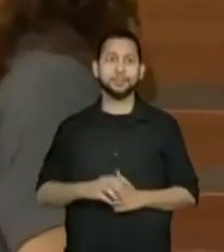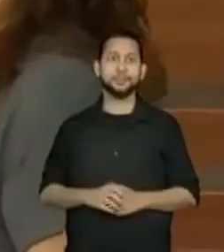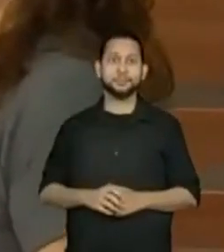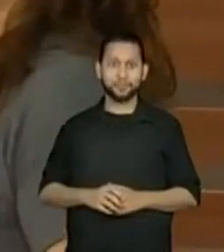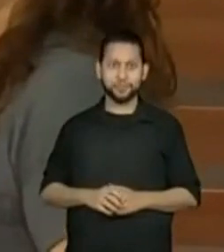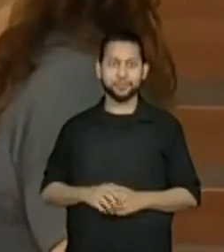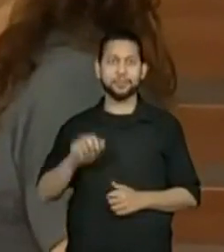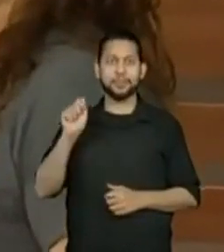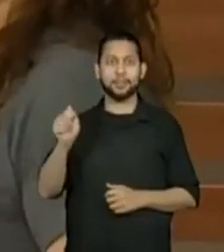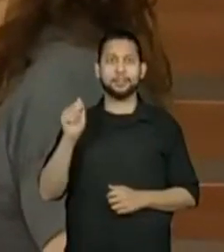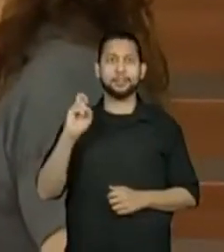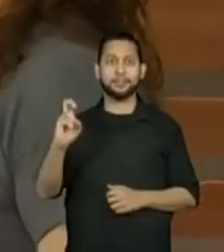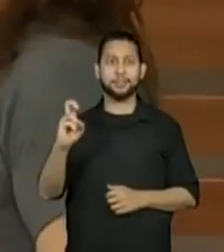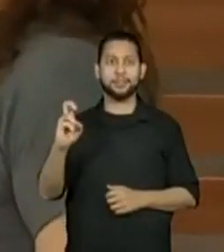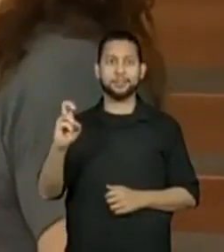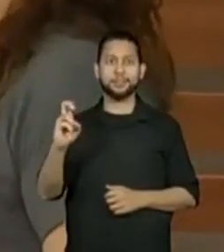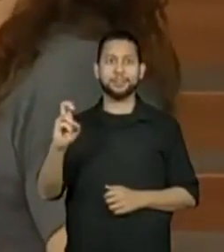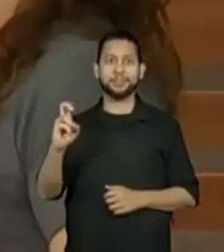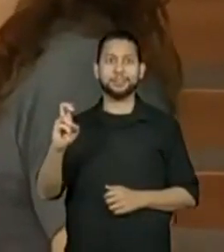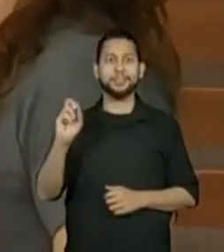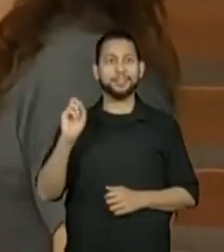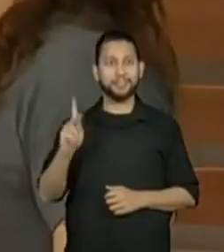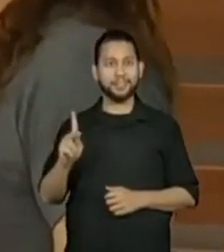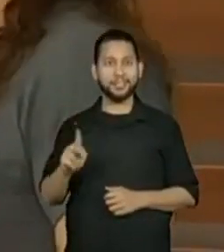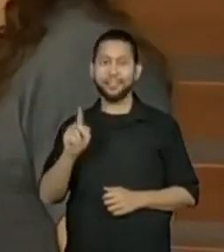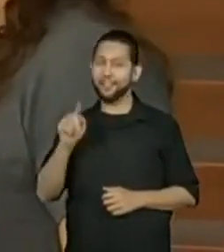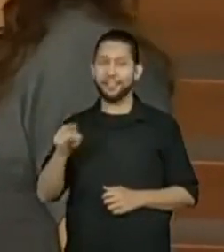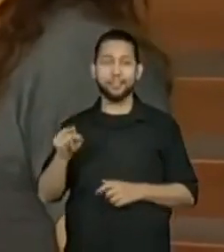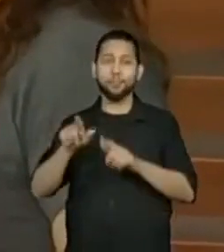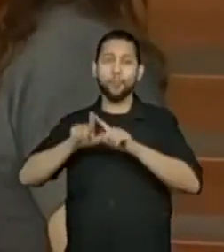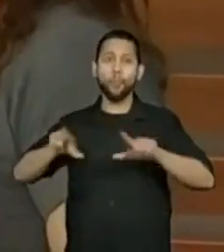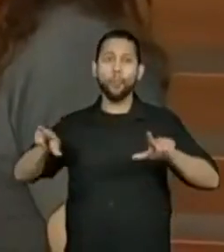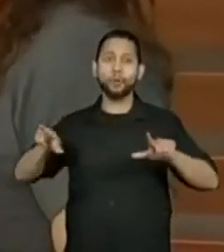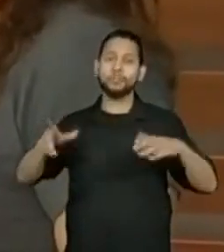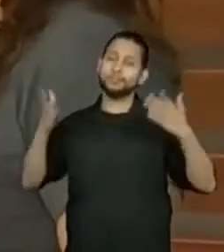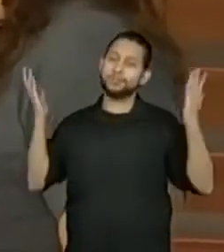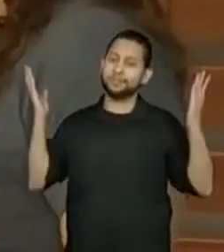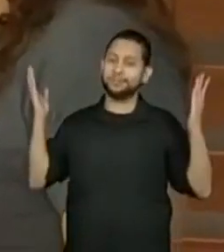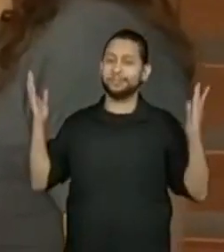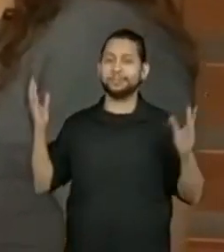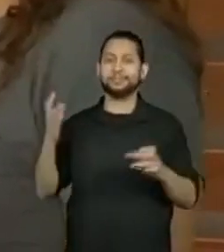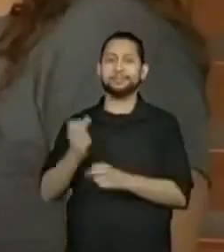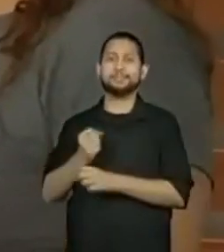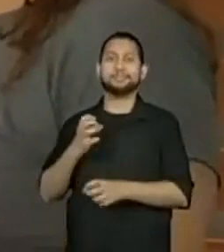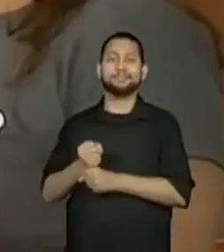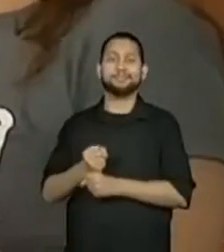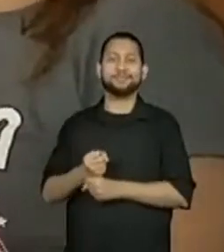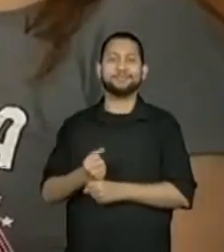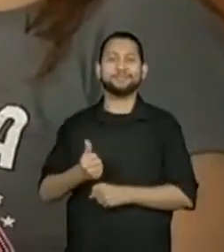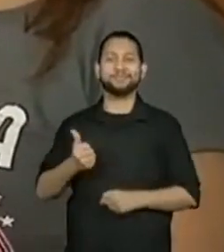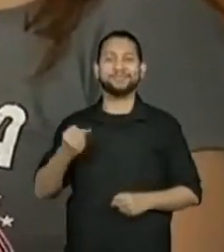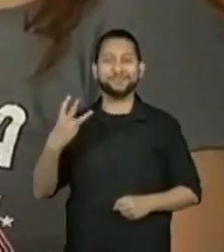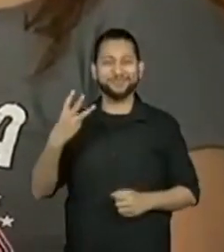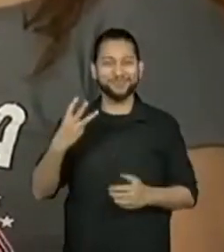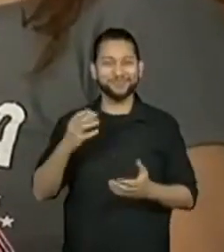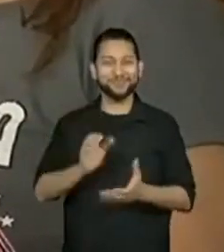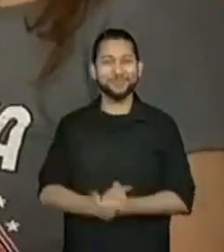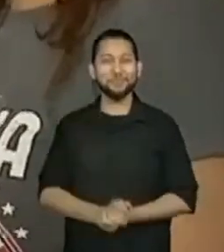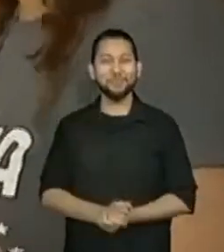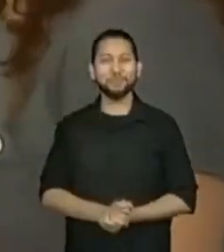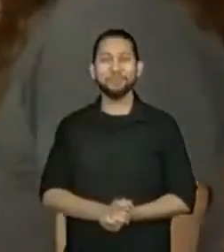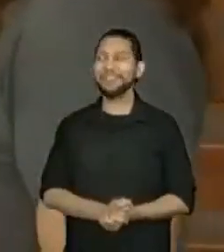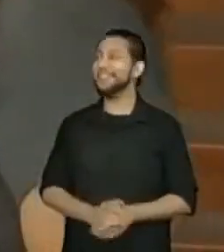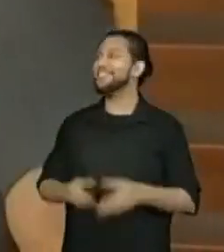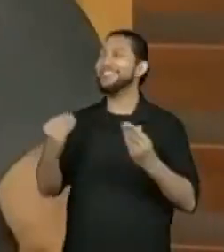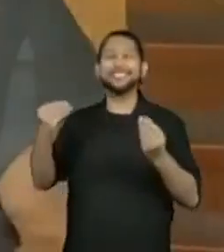5. 5, sim. Ok? É água. É o quê? Água. Eu falei, era só para confirmar. Pode colocar.